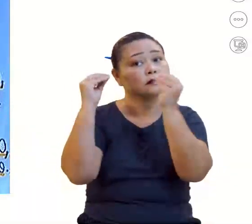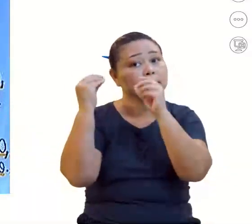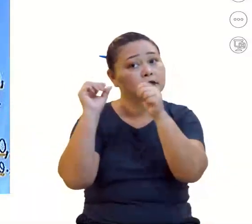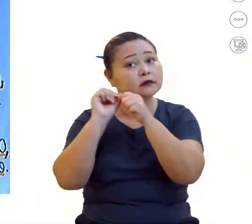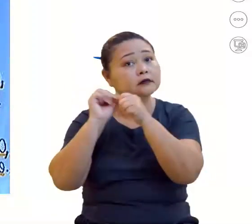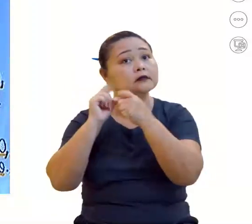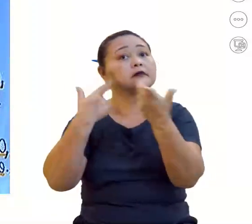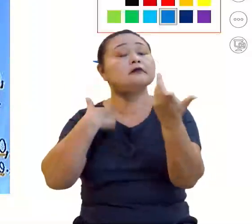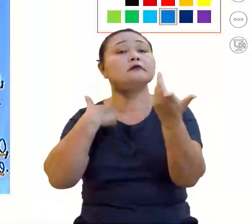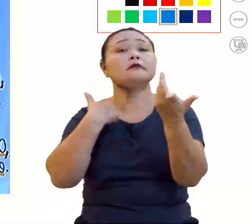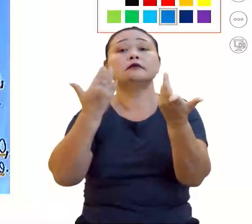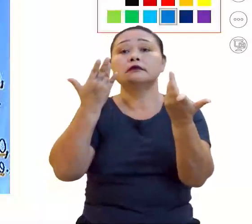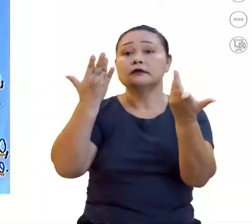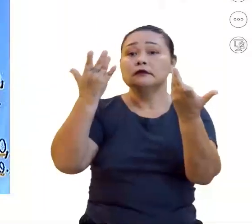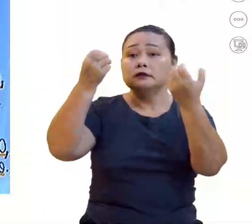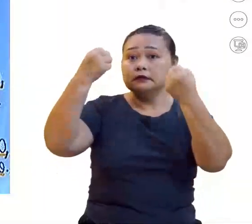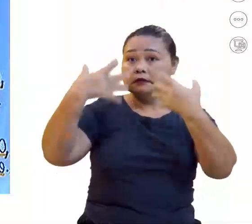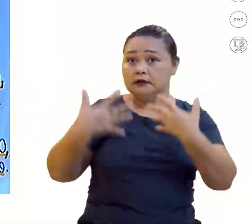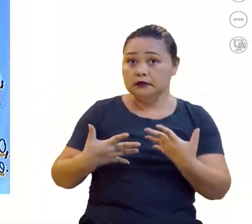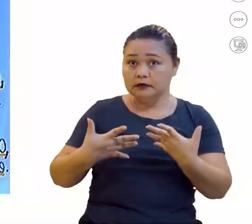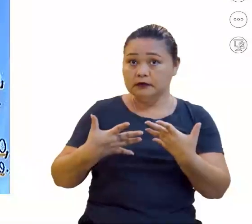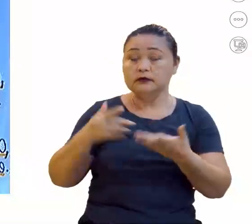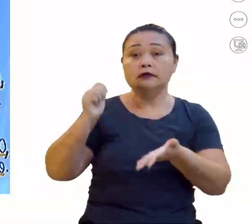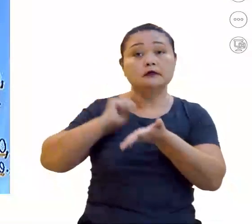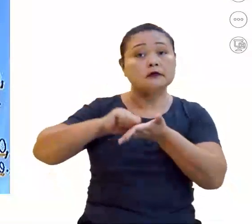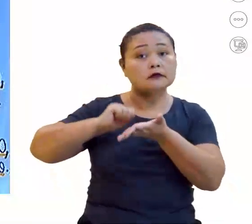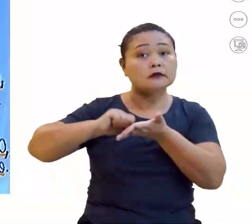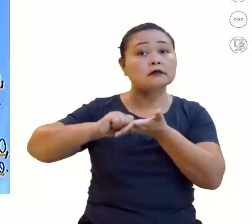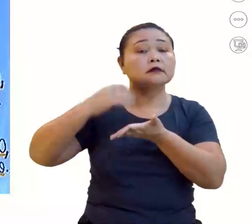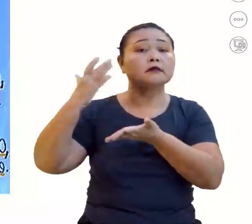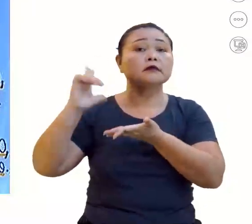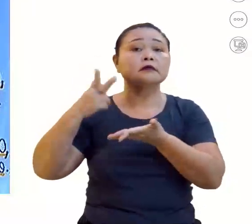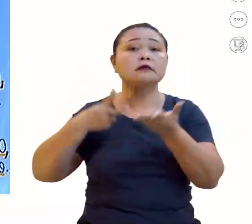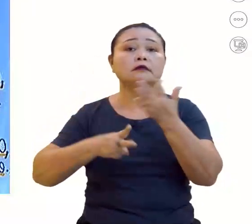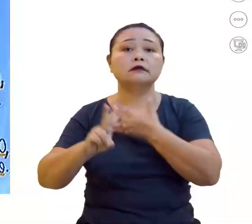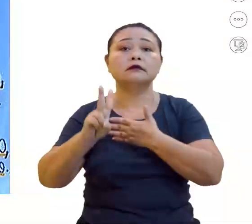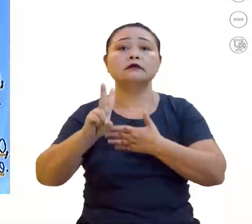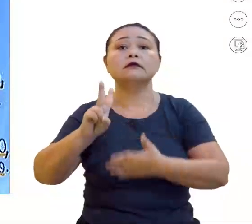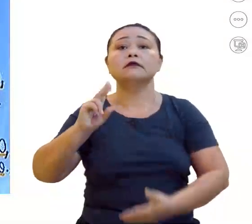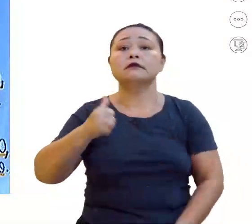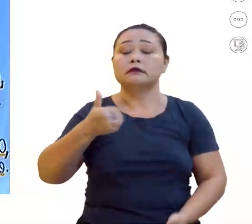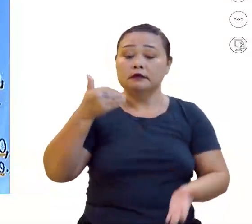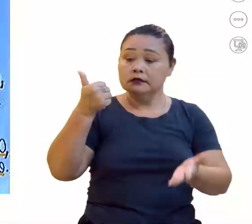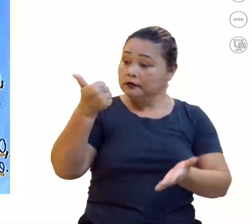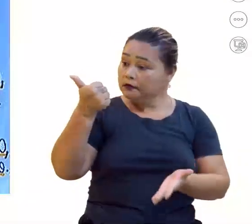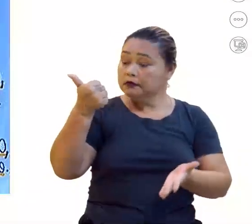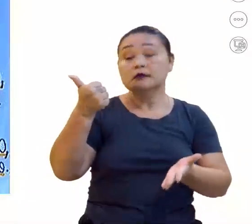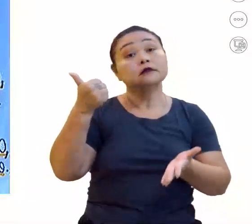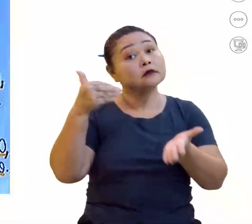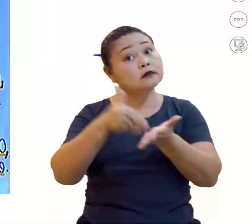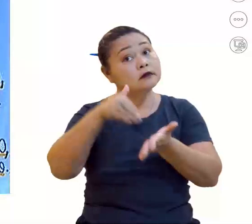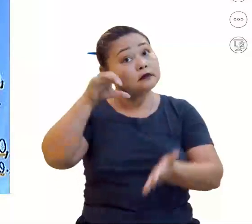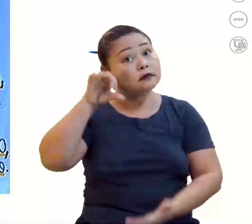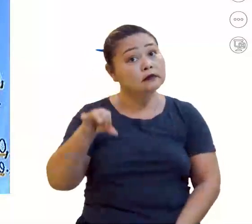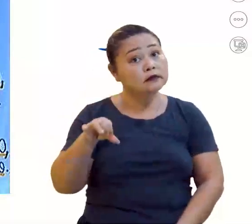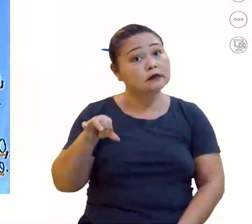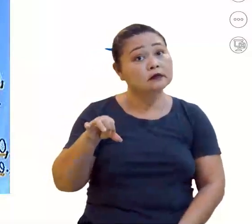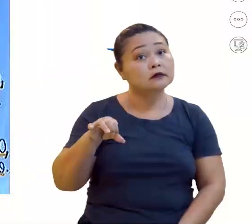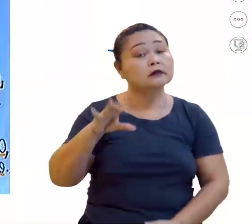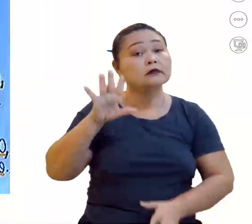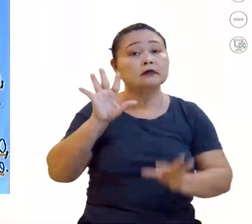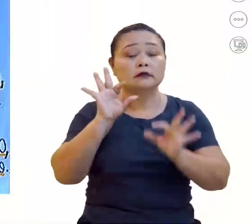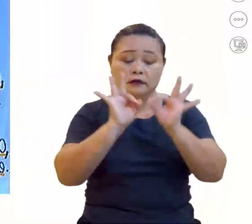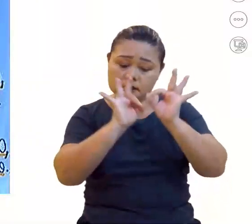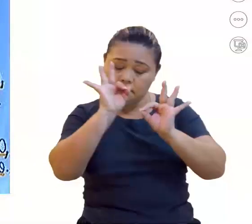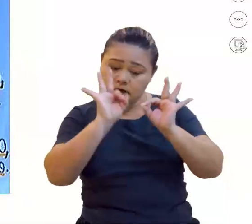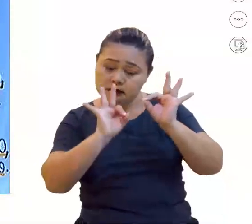notação científica. Ou seja, o que a gente falou aqui, ó, sempre o número vai ser de 1 a 9, né? A ordem da